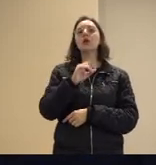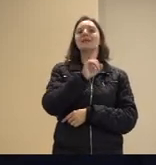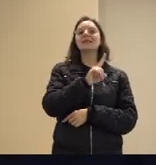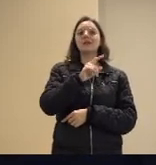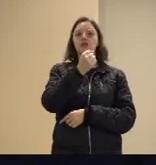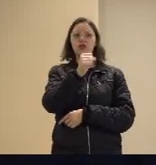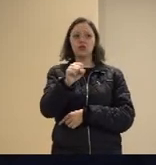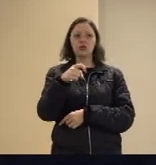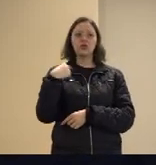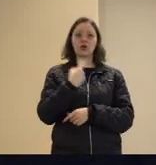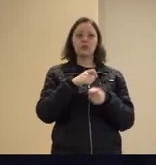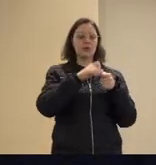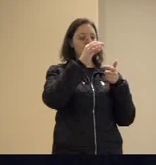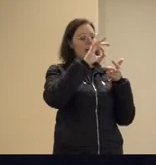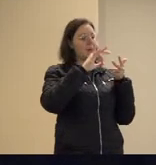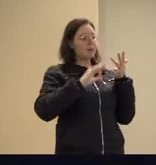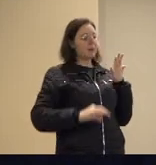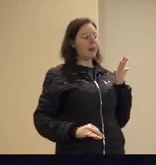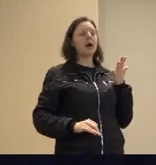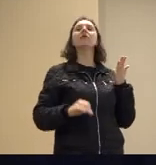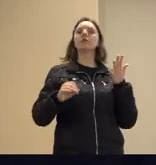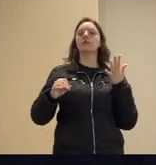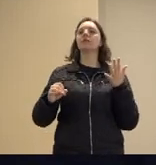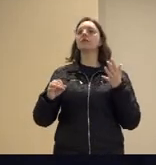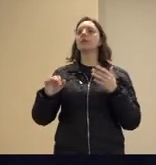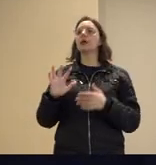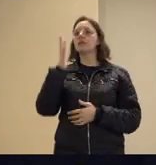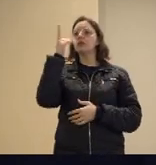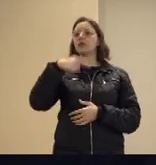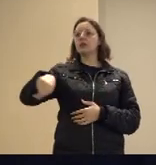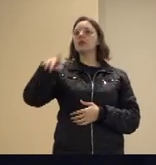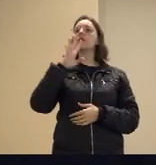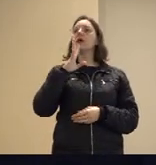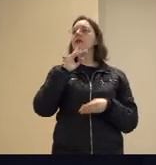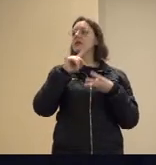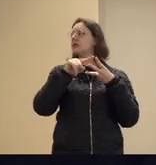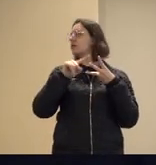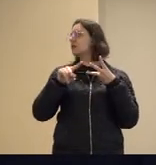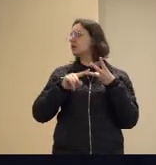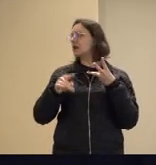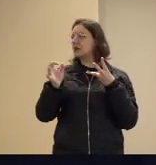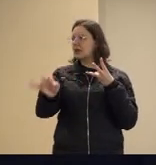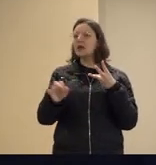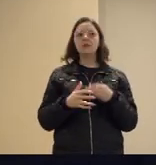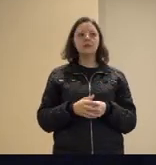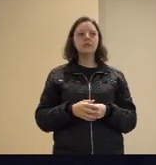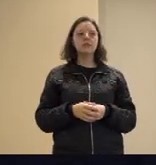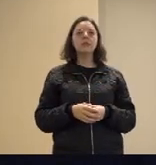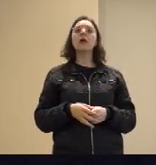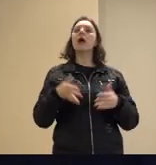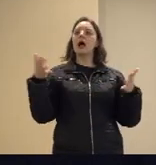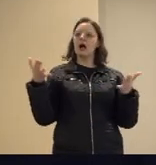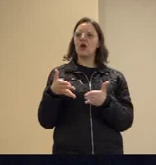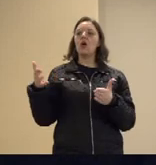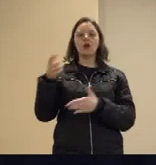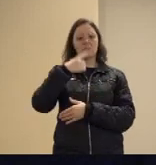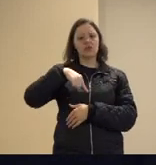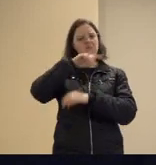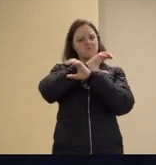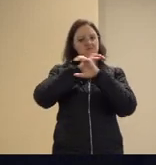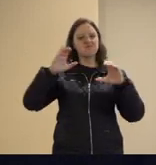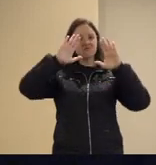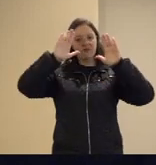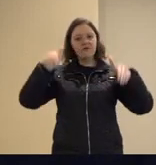faremos o checklist do que está ali. Vocês conhecem esses três diplomas. Vamos aplicá-los integralmente.